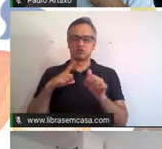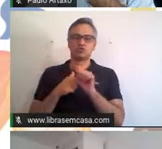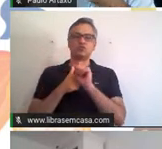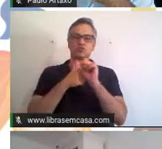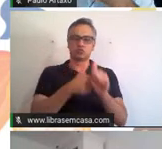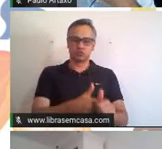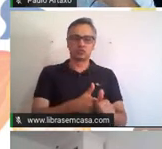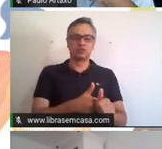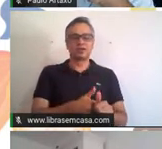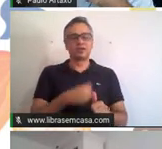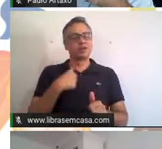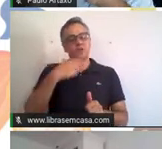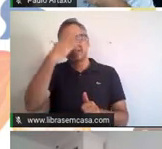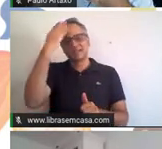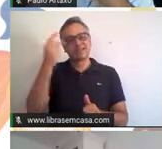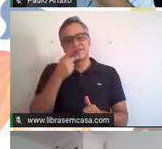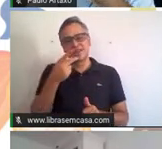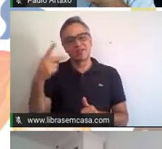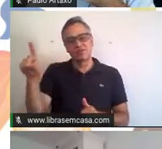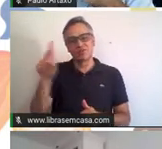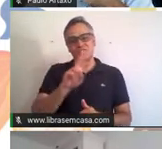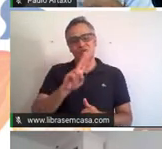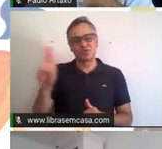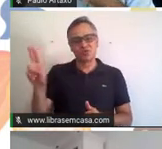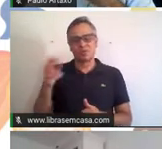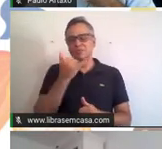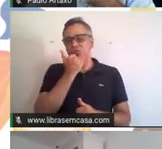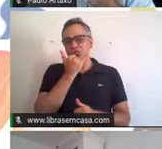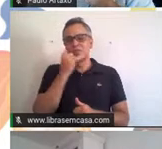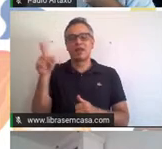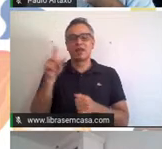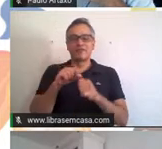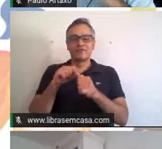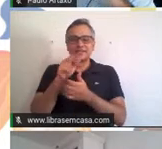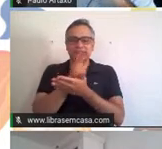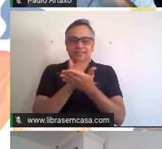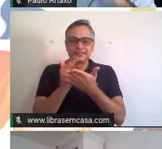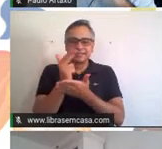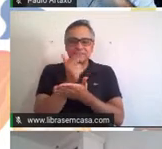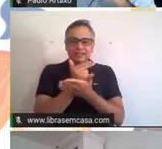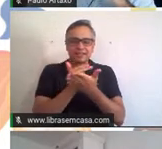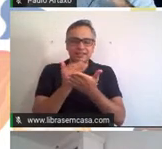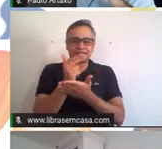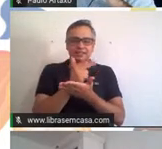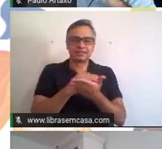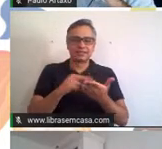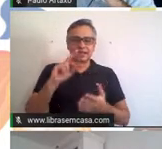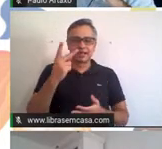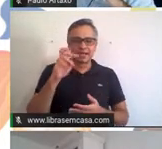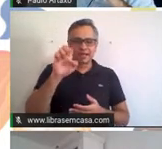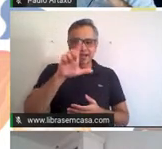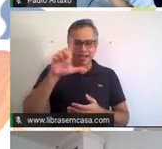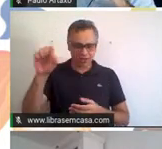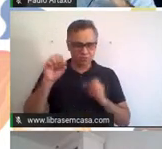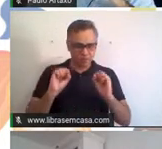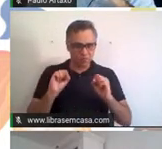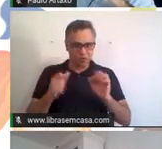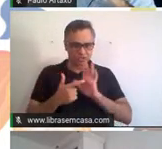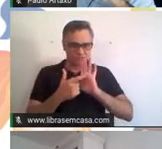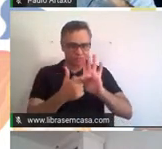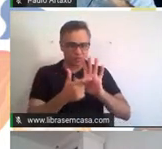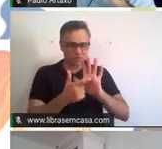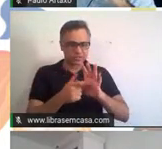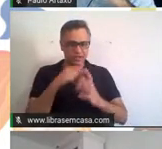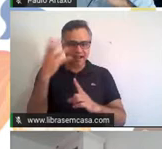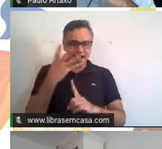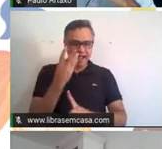começo, peço desculpas, já está fazendo a nossa facilitação gráfica. Elô, você está pronta para mostrar a arte que você fez